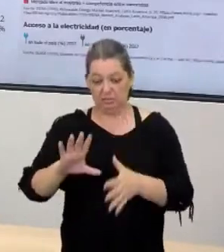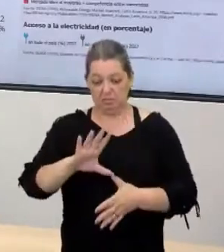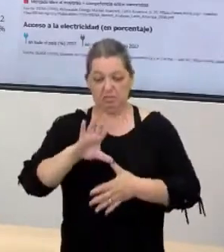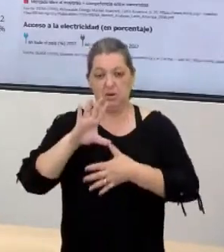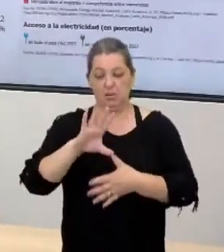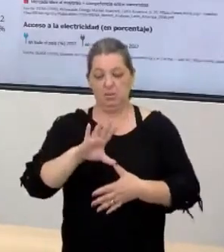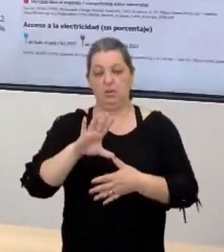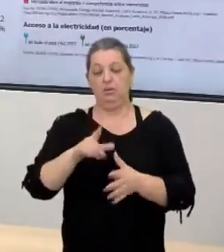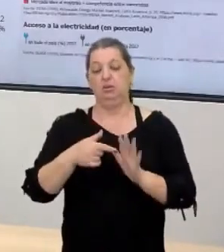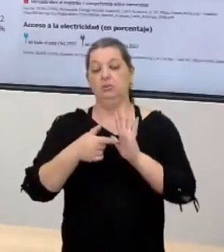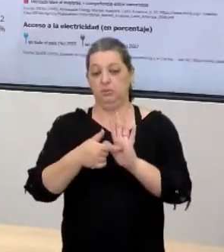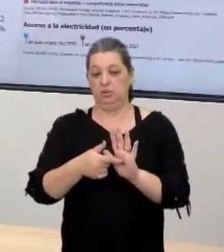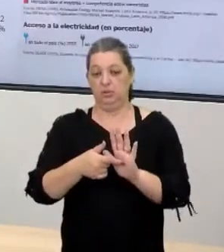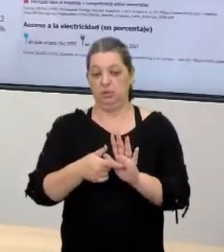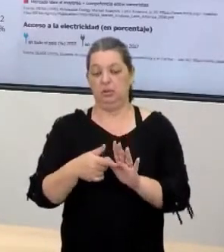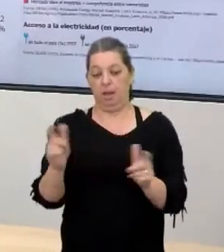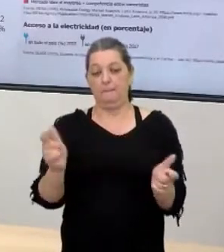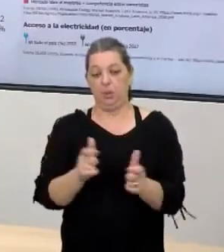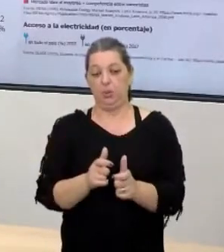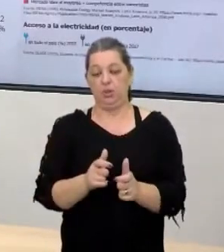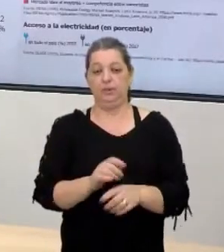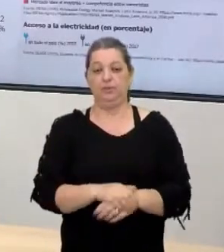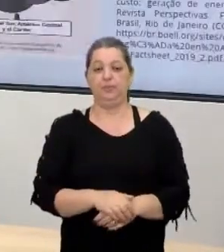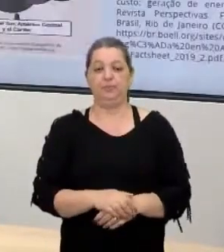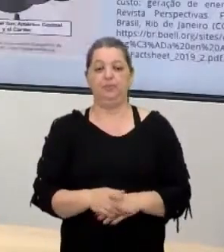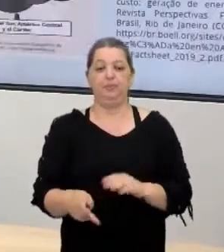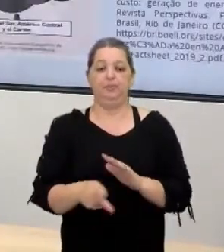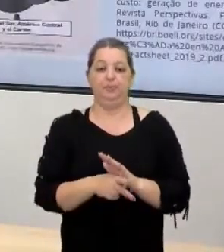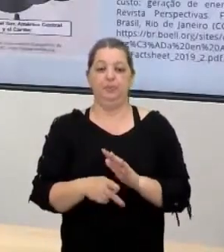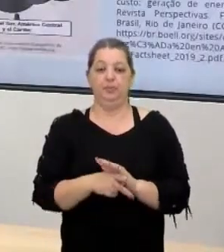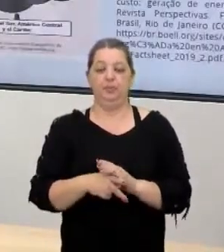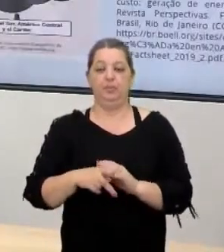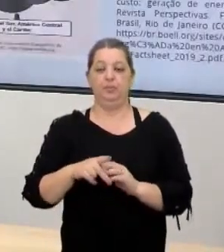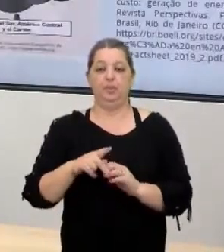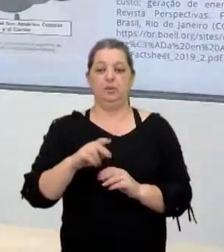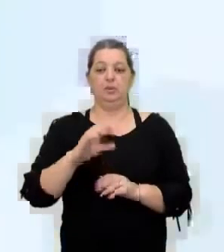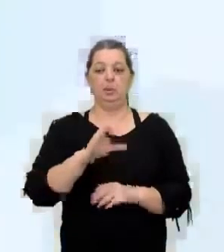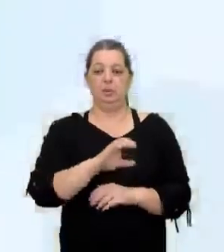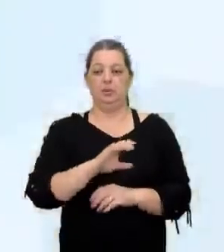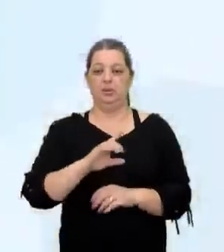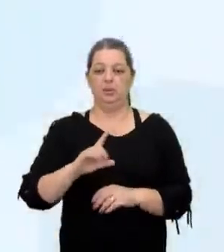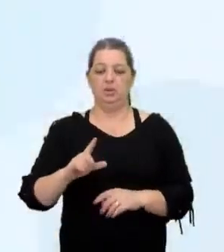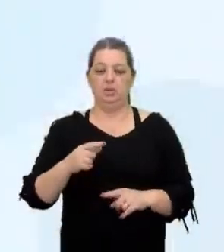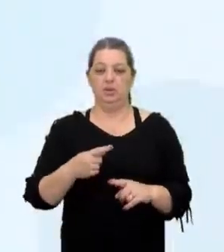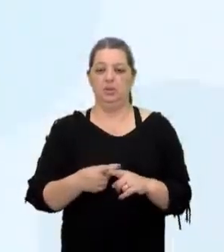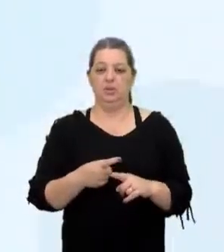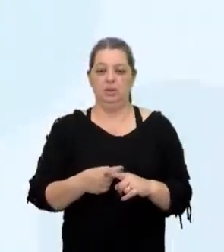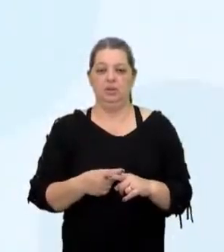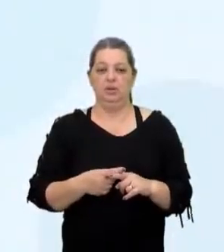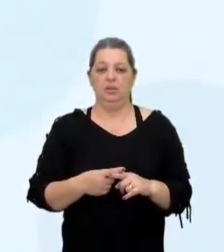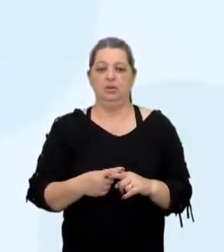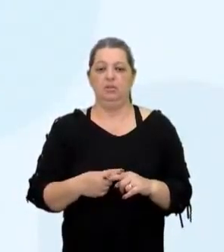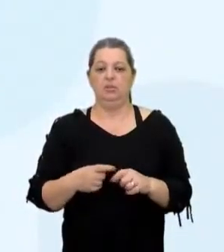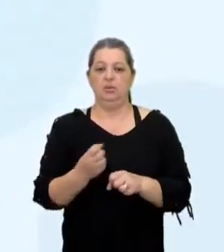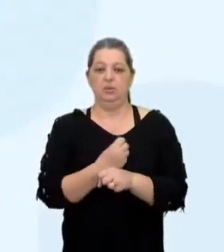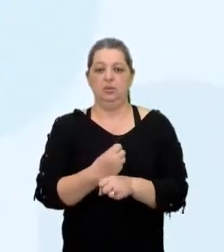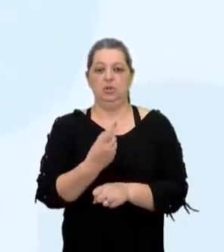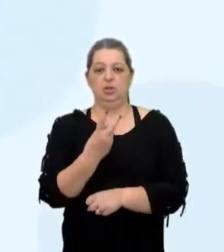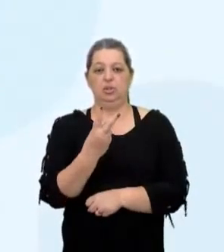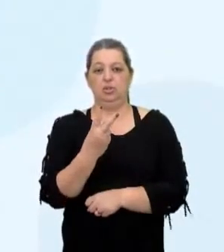1970 tratando desse assunto. Vamos lá, emissões de dióxido de carbono em quilotoneladas 2017, aí